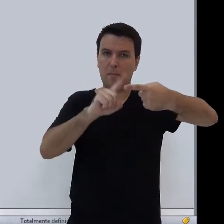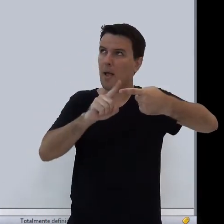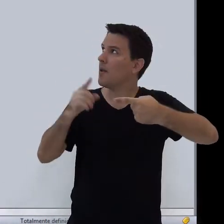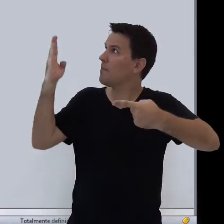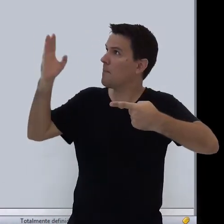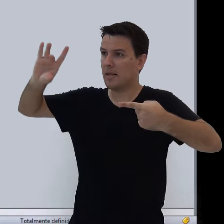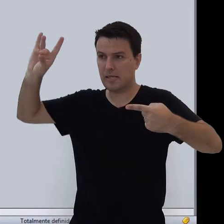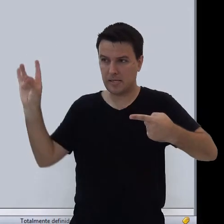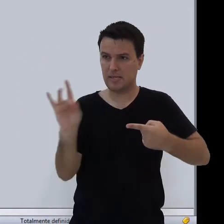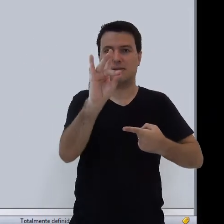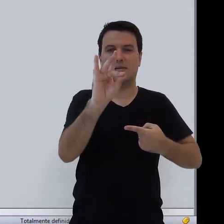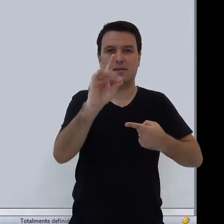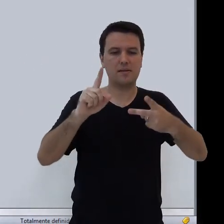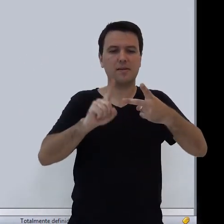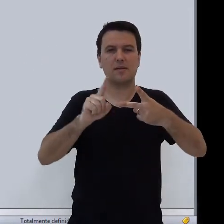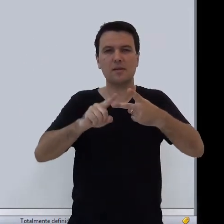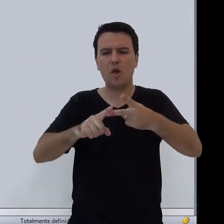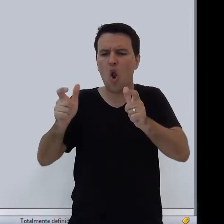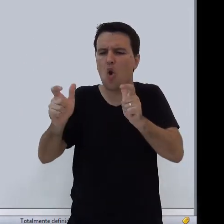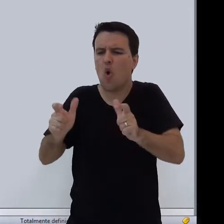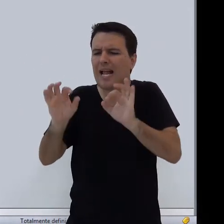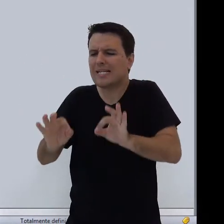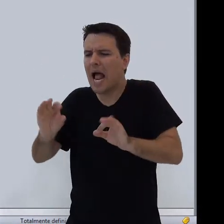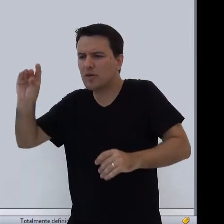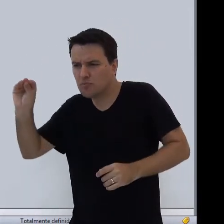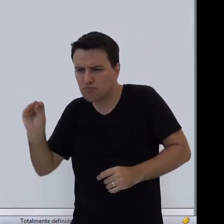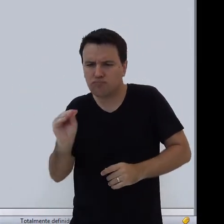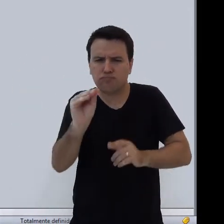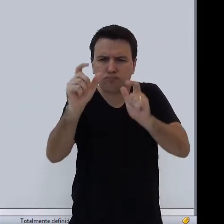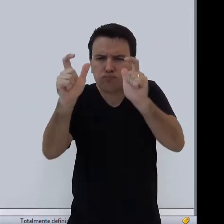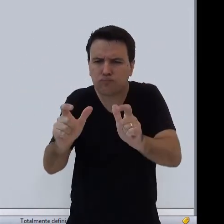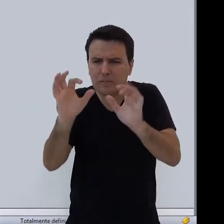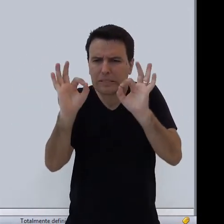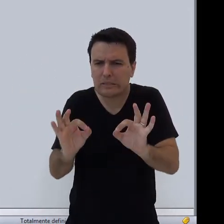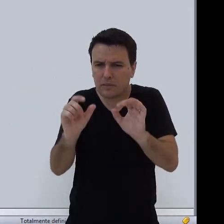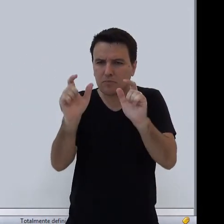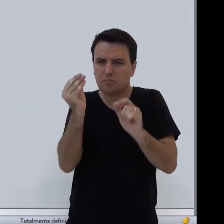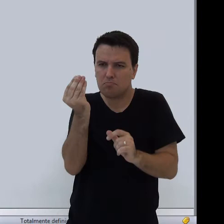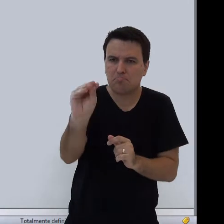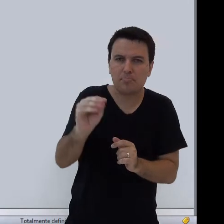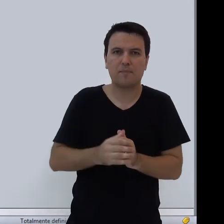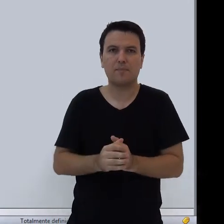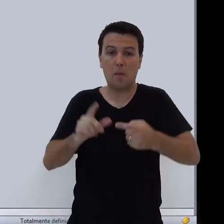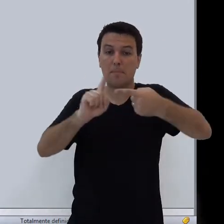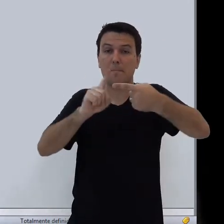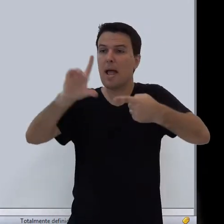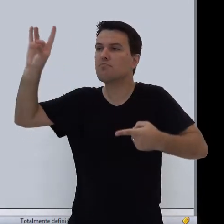inserir componente e posicionar componente, tá? Primeiro passo então, inserir o primeiro